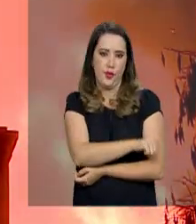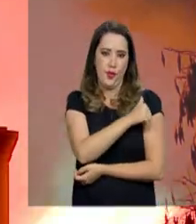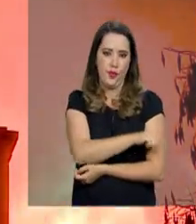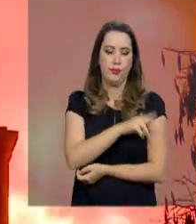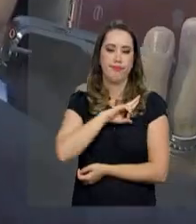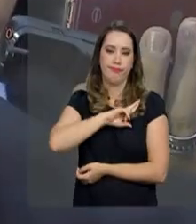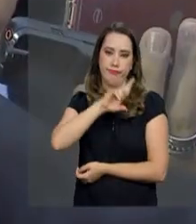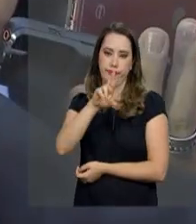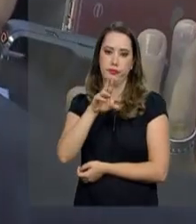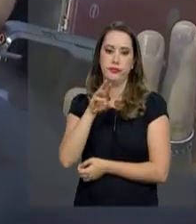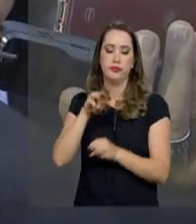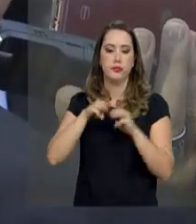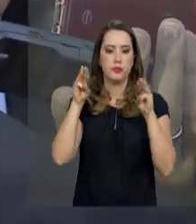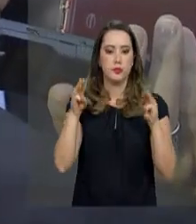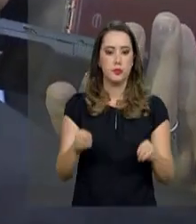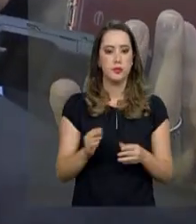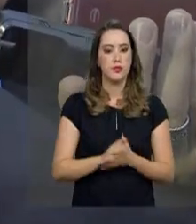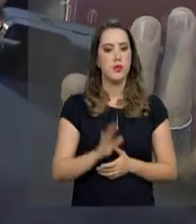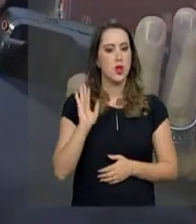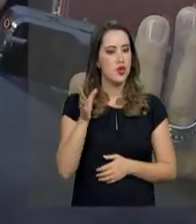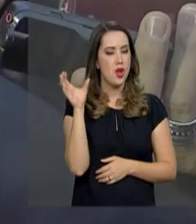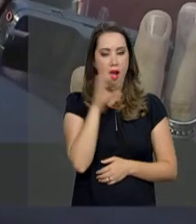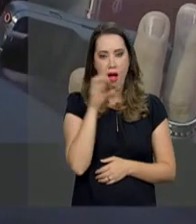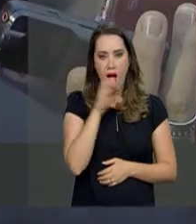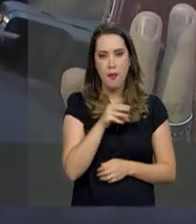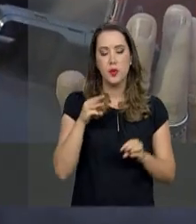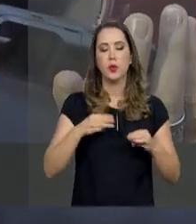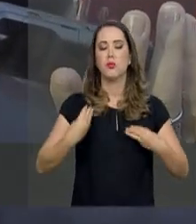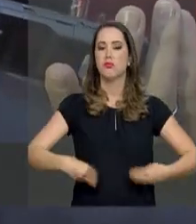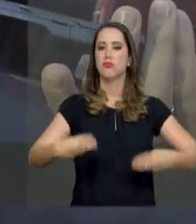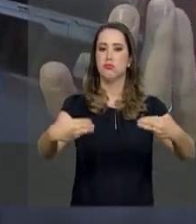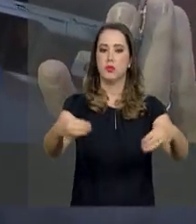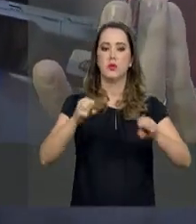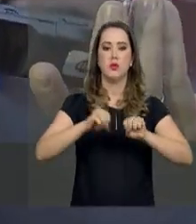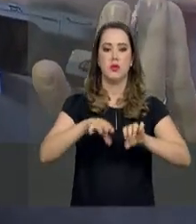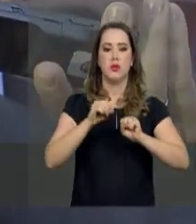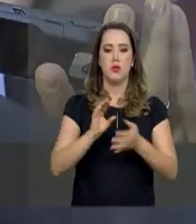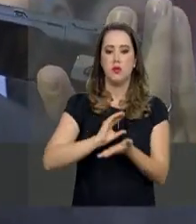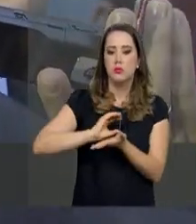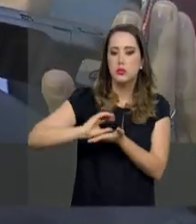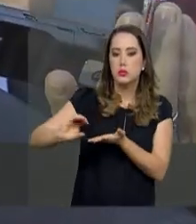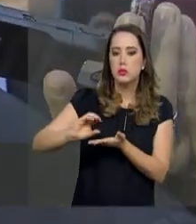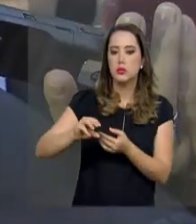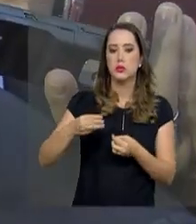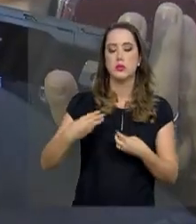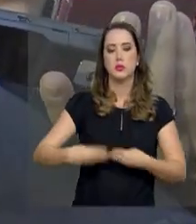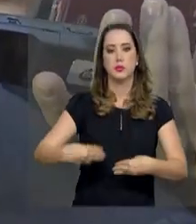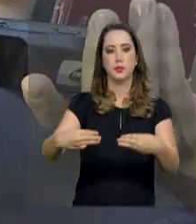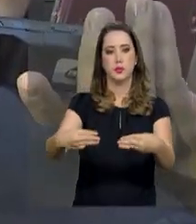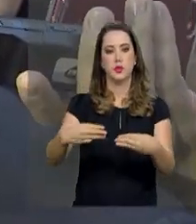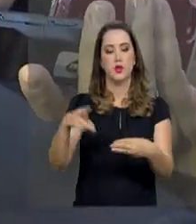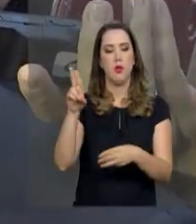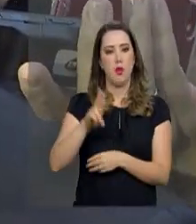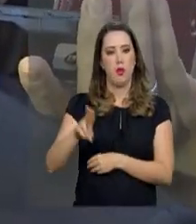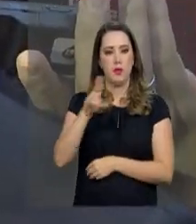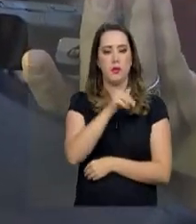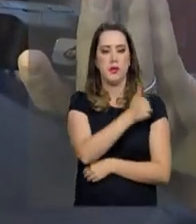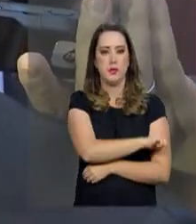pelo museu. Imediatamente, o Ministério da Educação vai repassar à Universidade Federal do Rio de